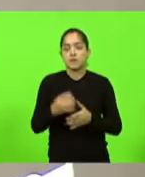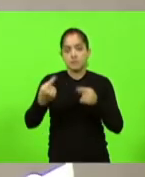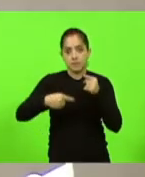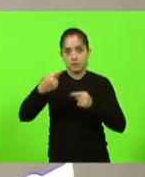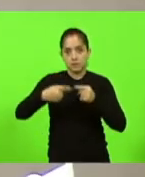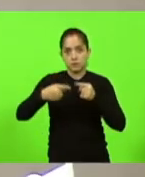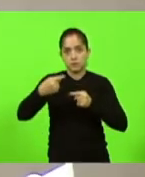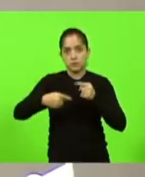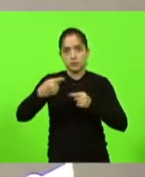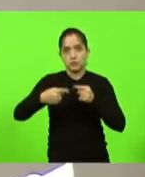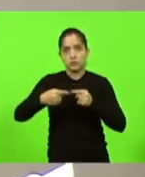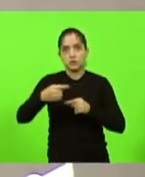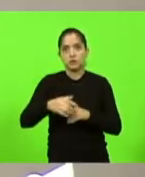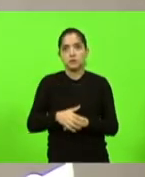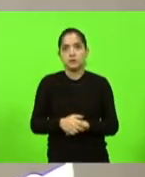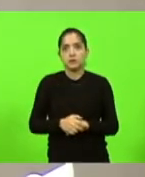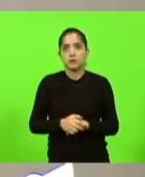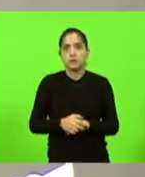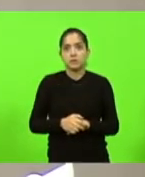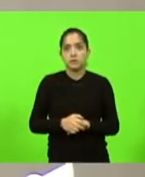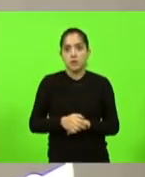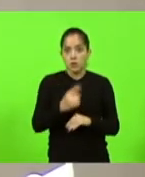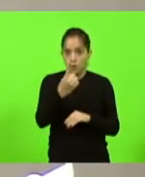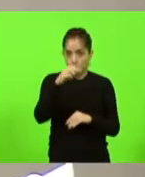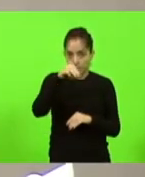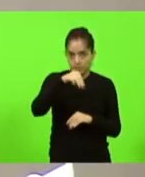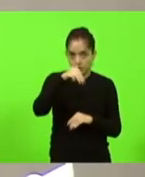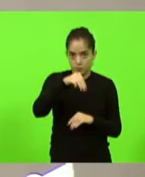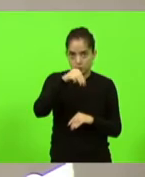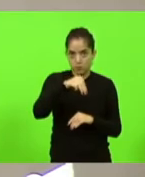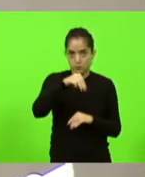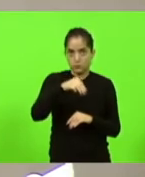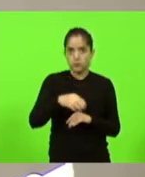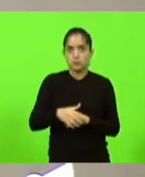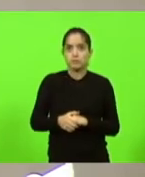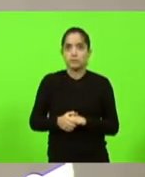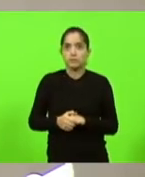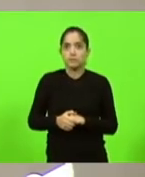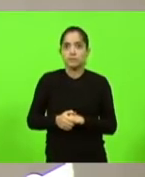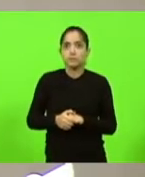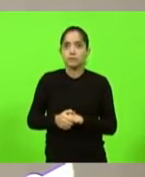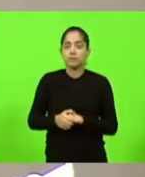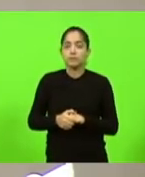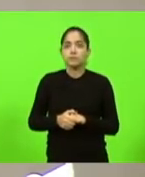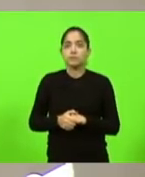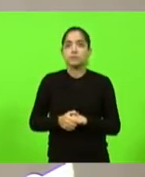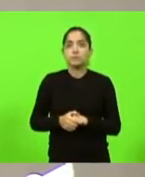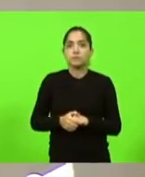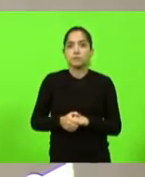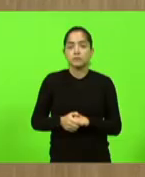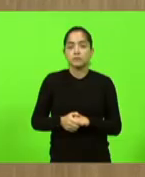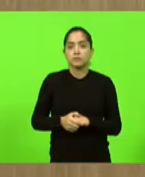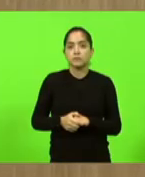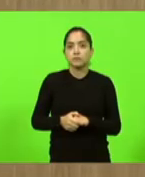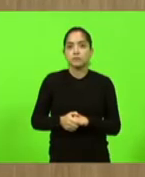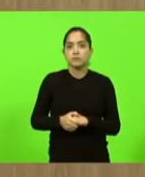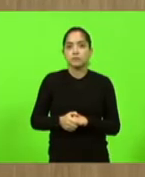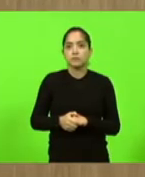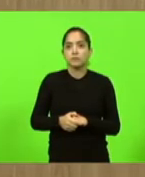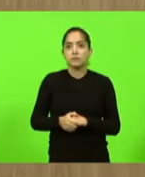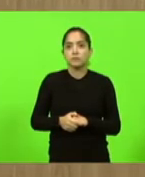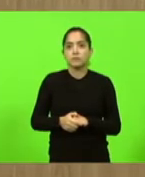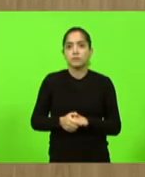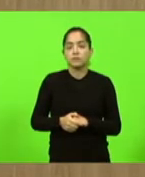matéria, deputado Vossa Excelência, 1 minuto para Vossa Excelência, porque Vossa Excelência foi citado também pelo deputado sim. Bruno. Senhores deputados, deputado